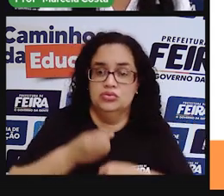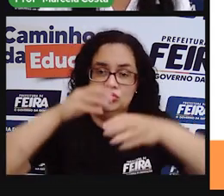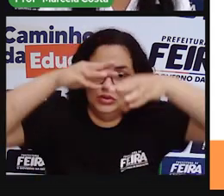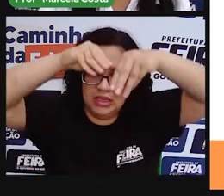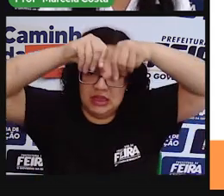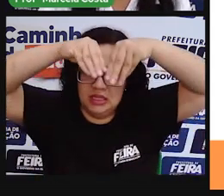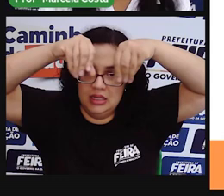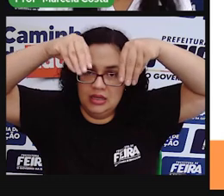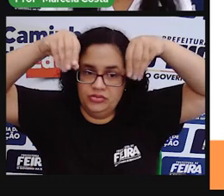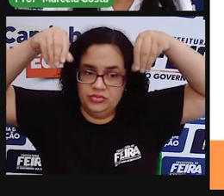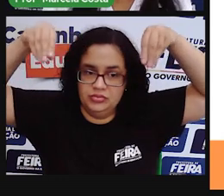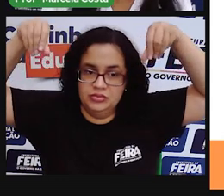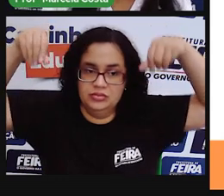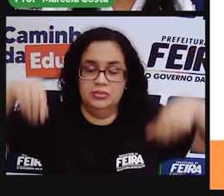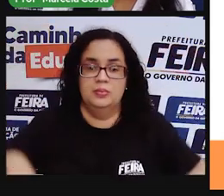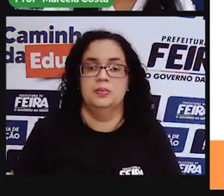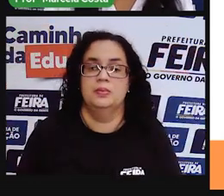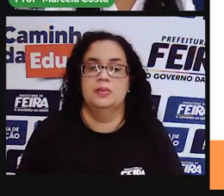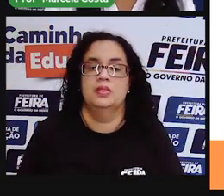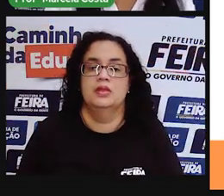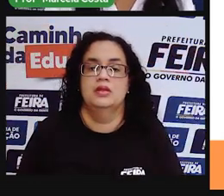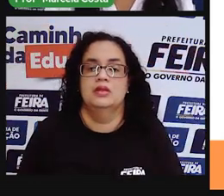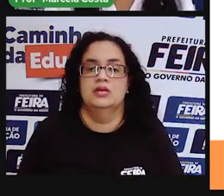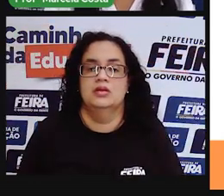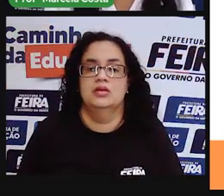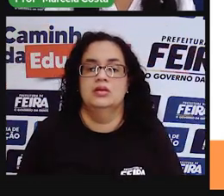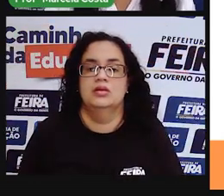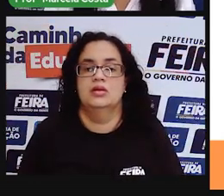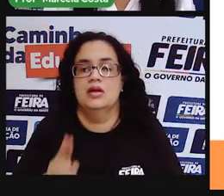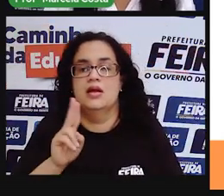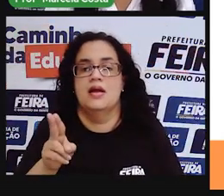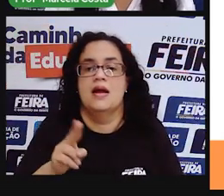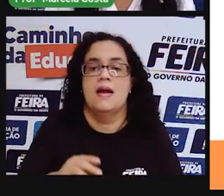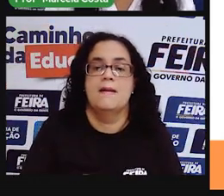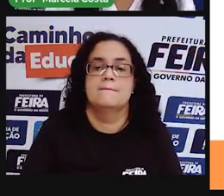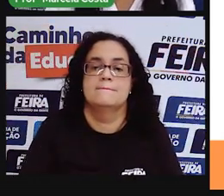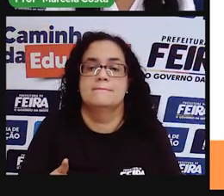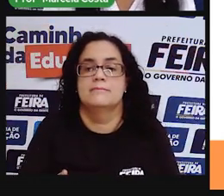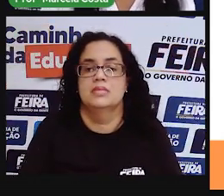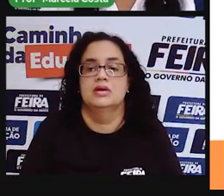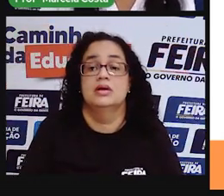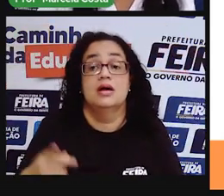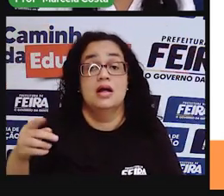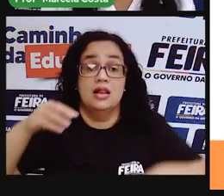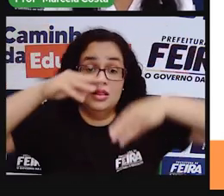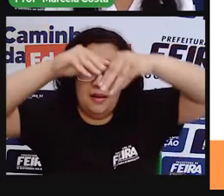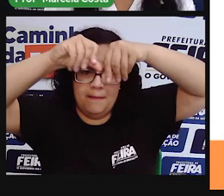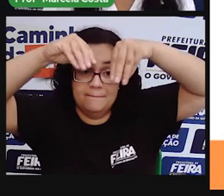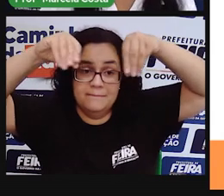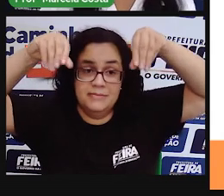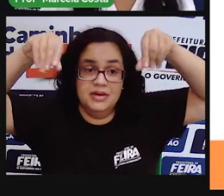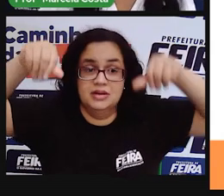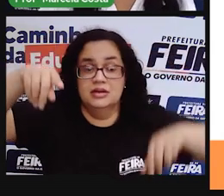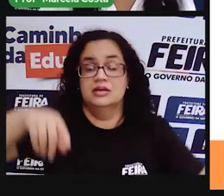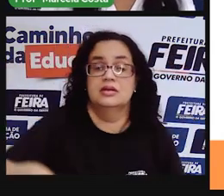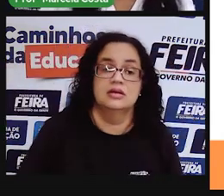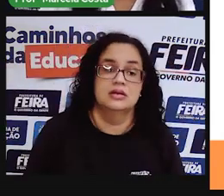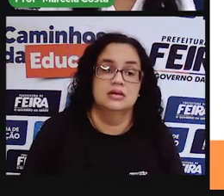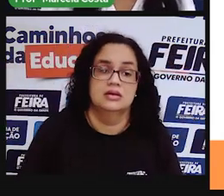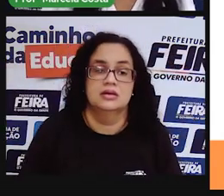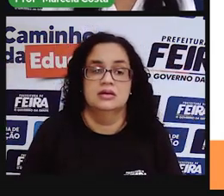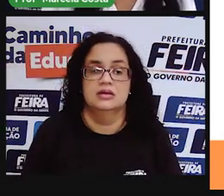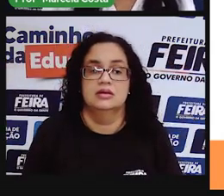neve. Então, o nome desse filme é Branca de Neve. Está falando